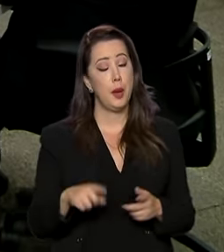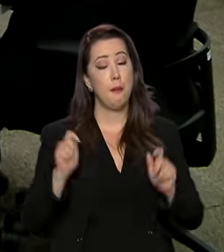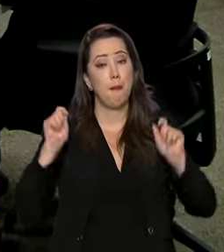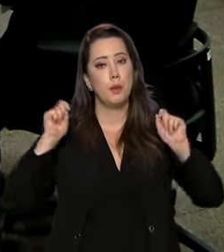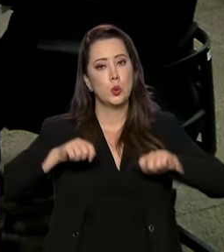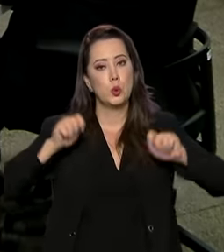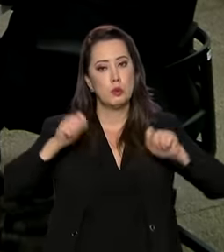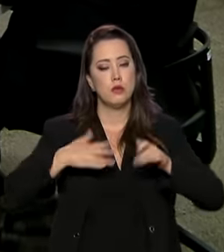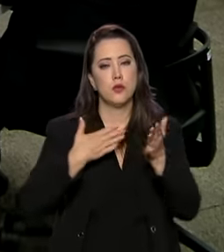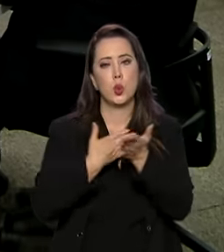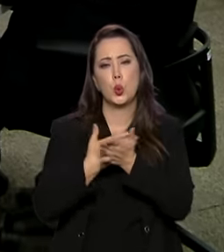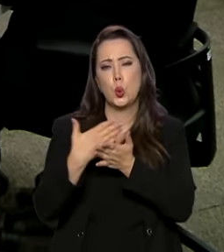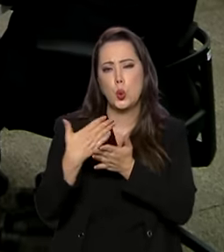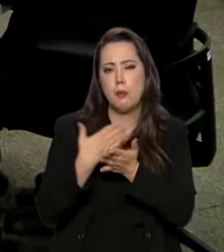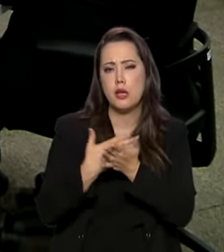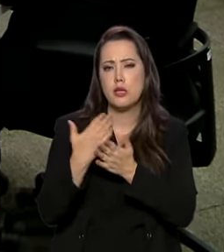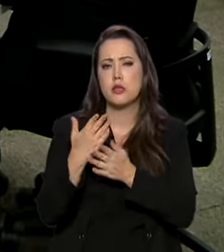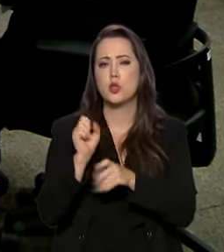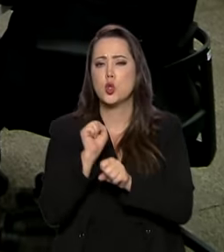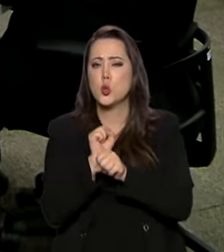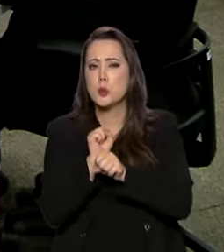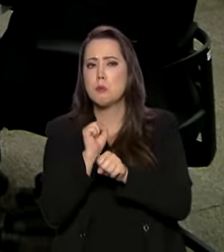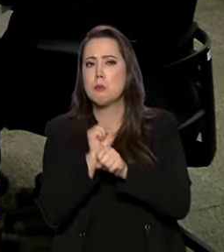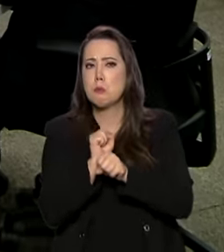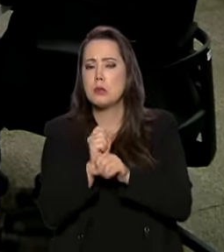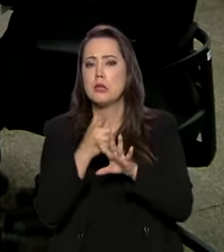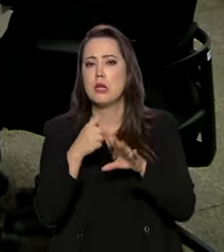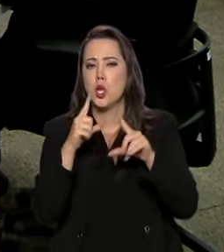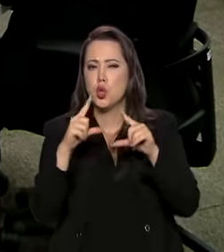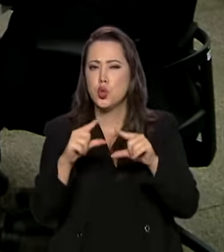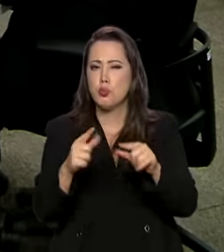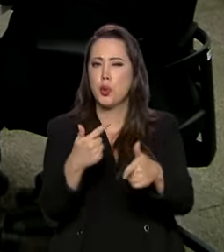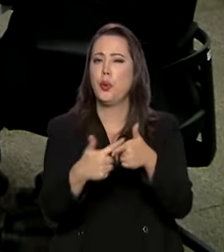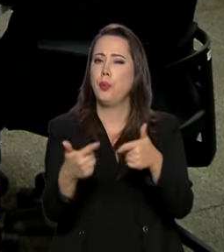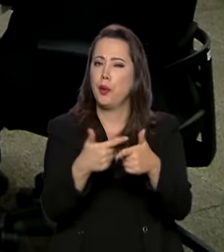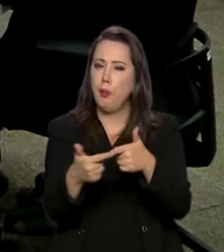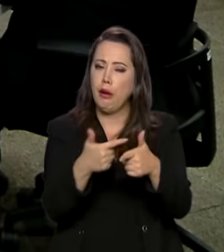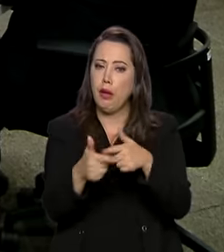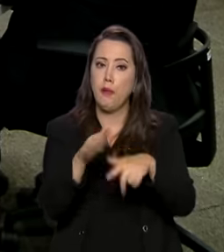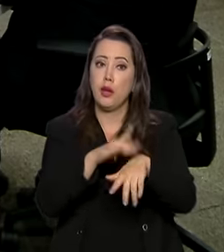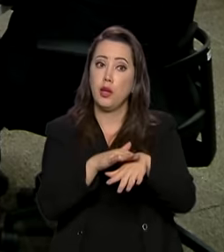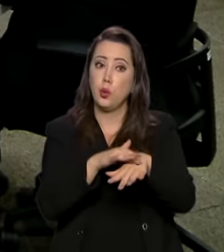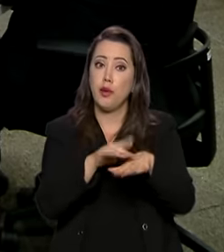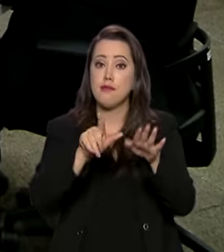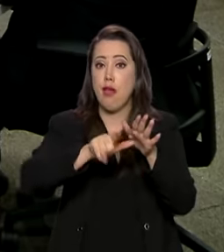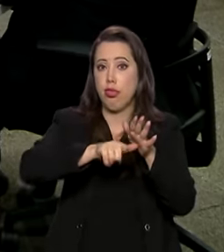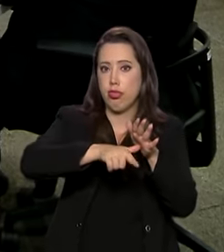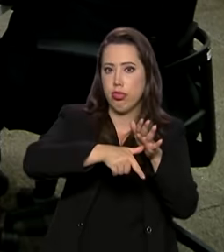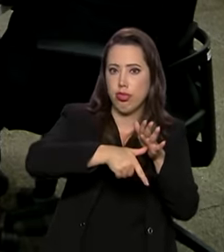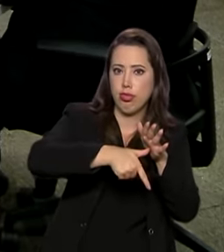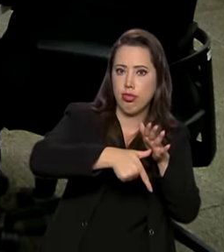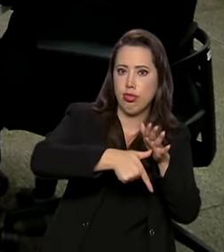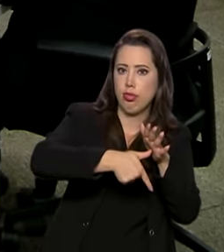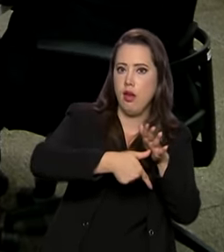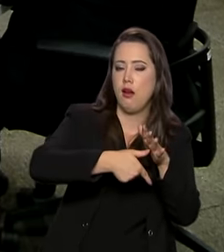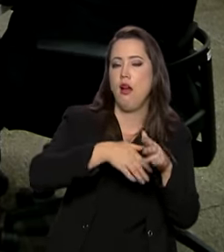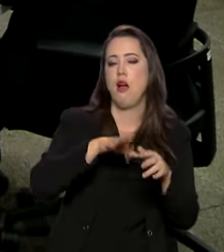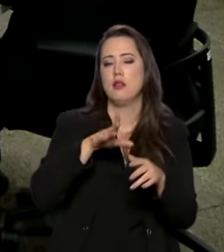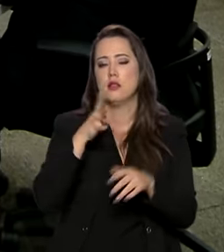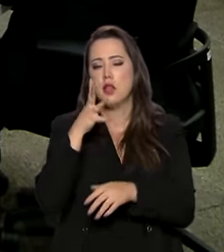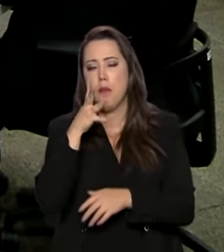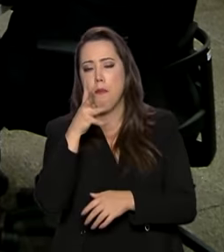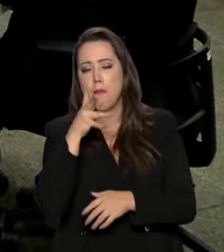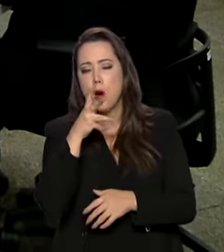nas fases iniciais Leite retardando a progressão da doença a gente consegue fazer com que a doença progrida de bandeira